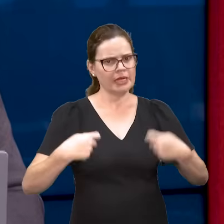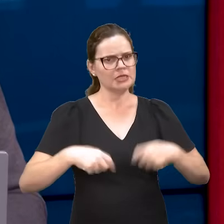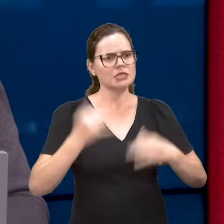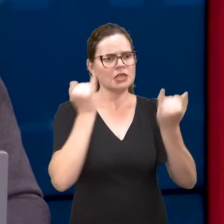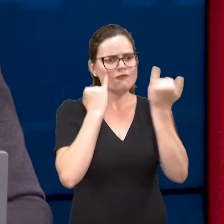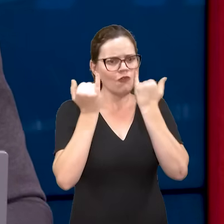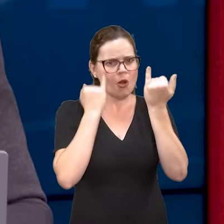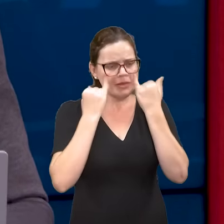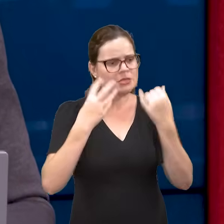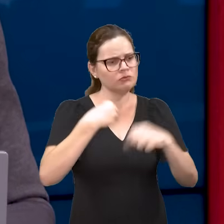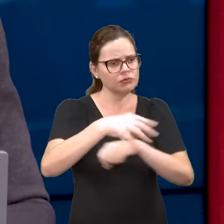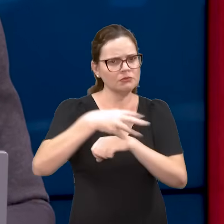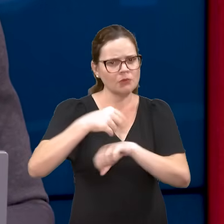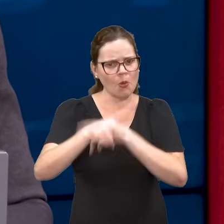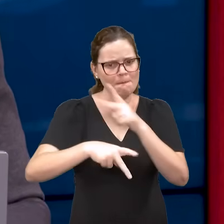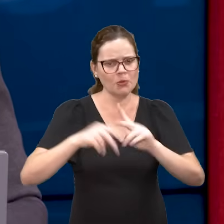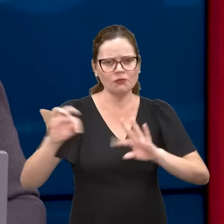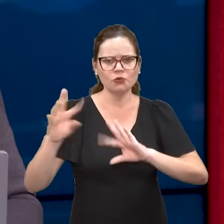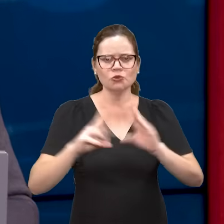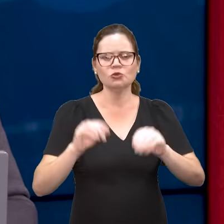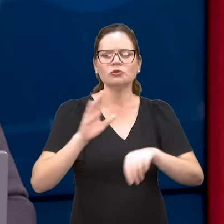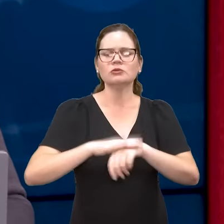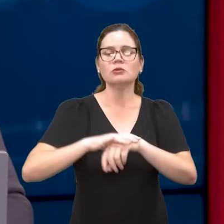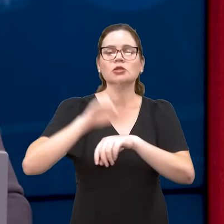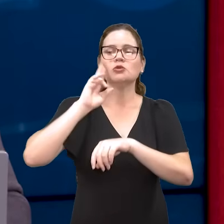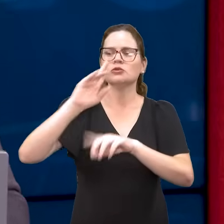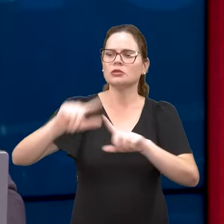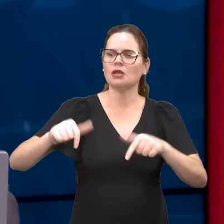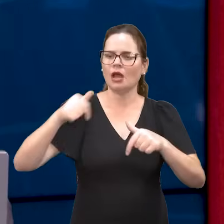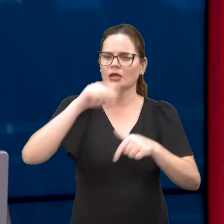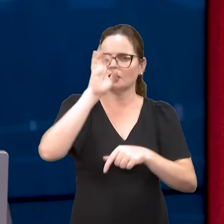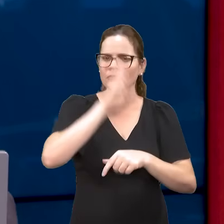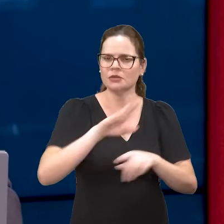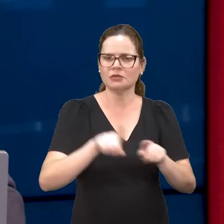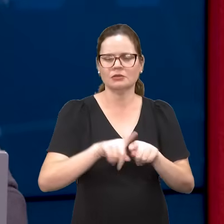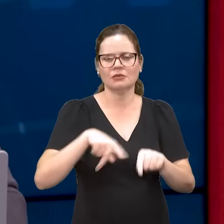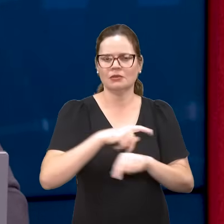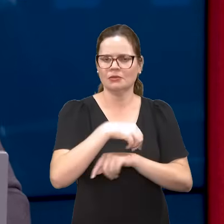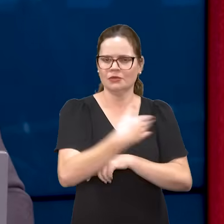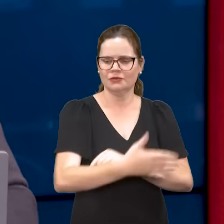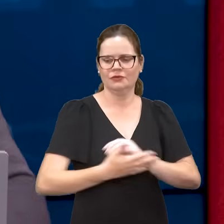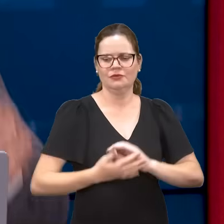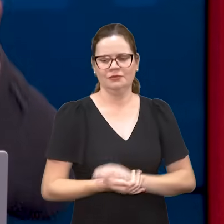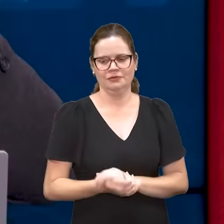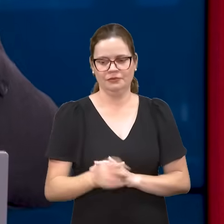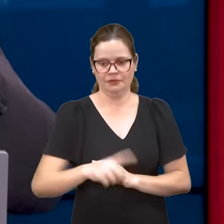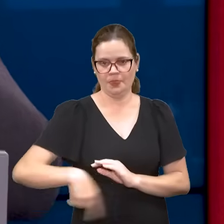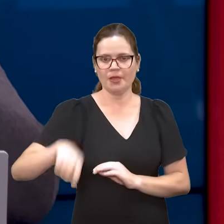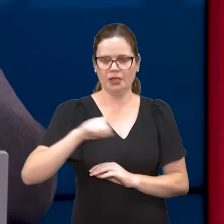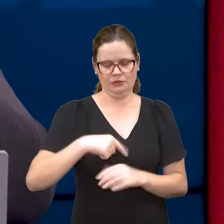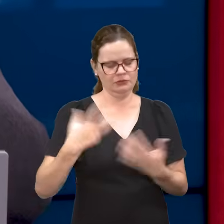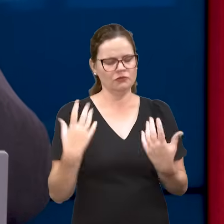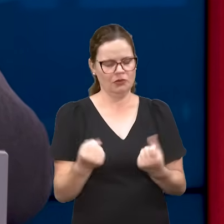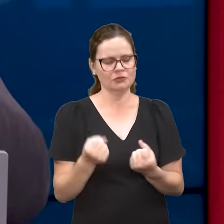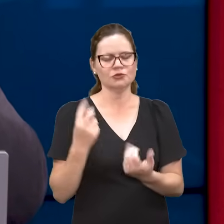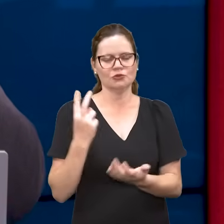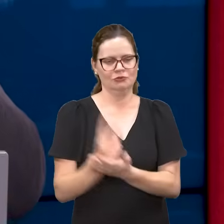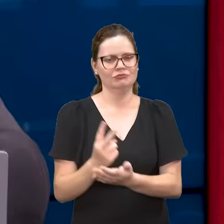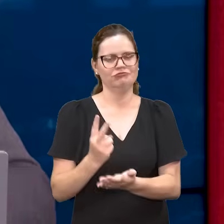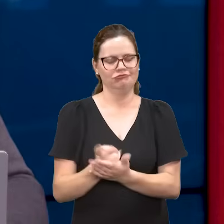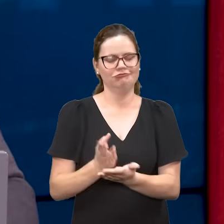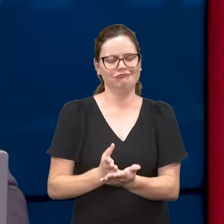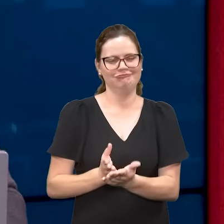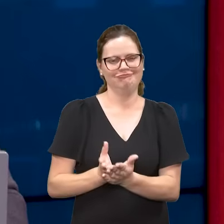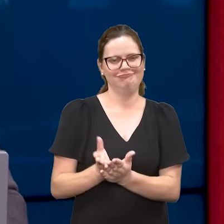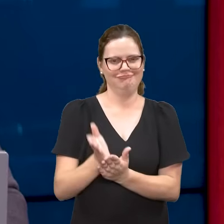o povo informado sobre tudo o que o Senhor tem feito aqui no Brasil e no exterior. E nós vamos